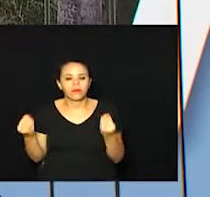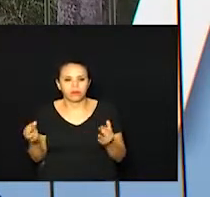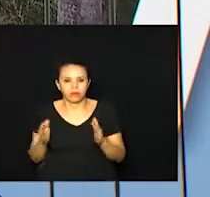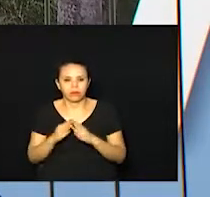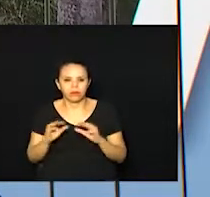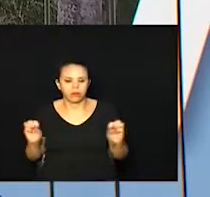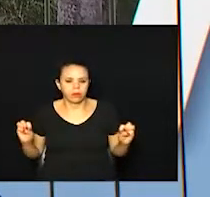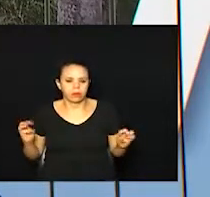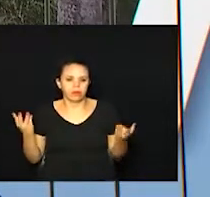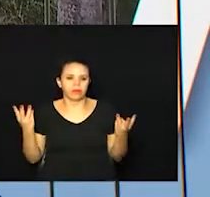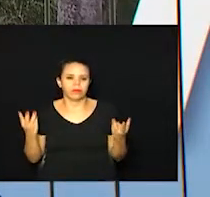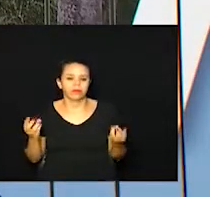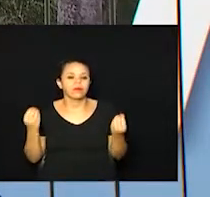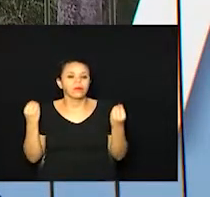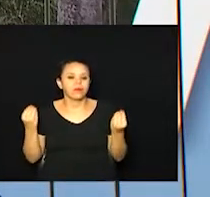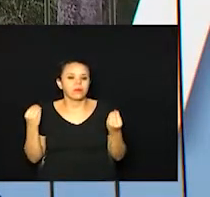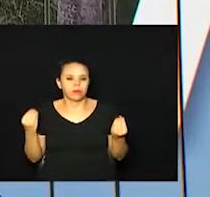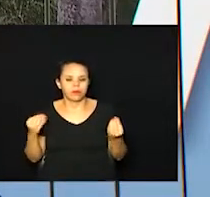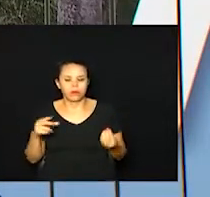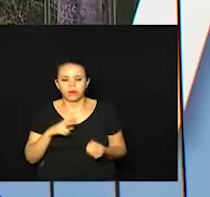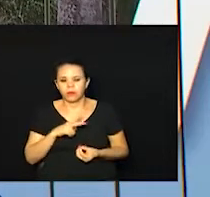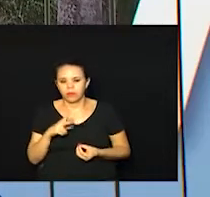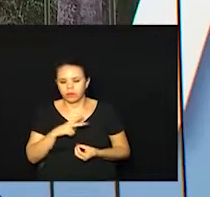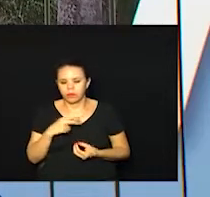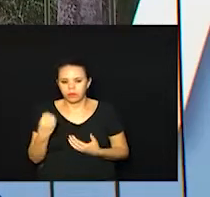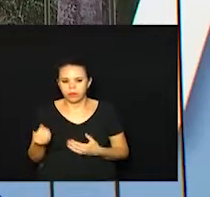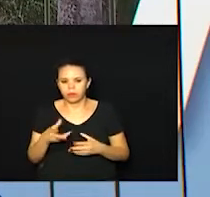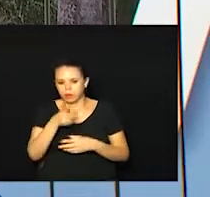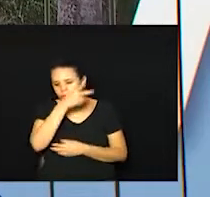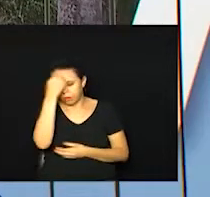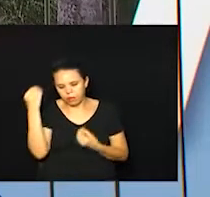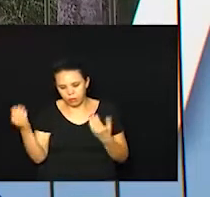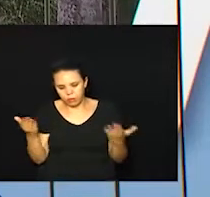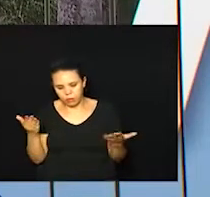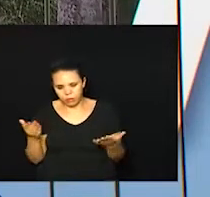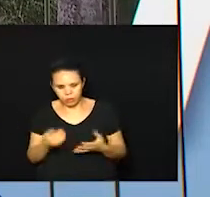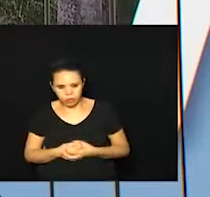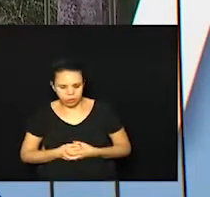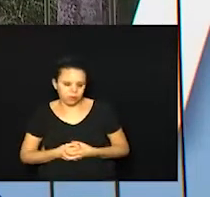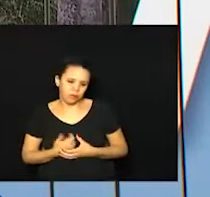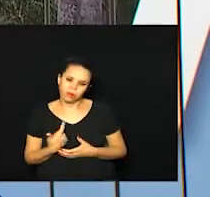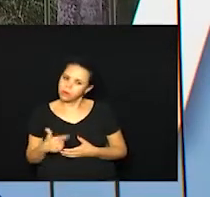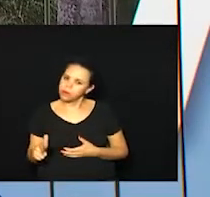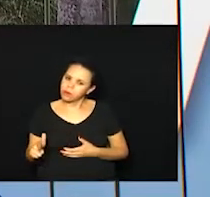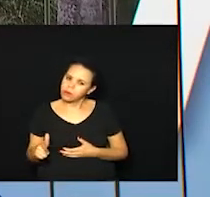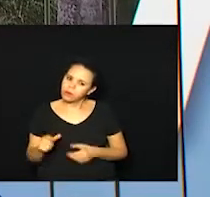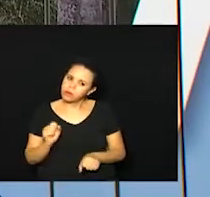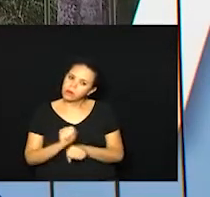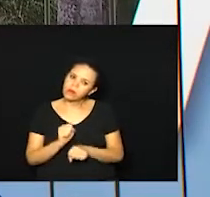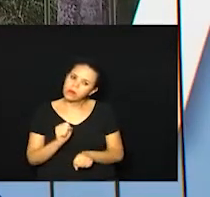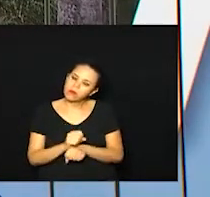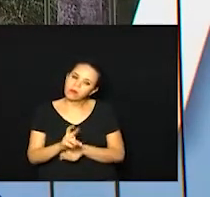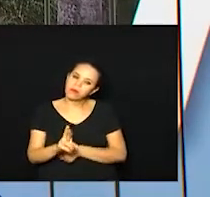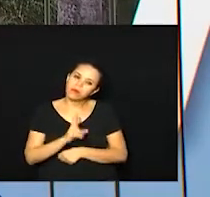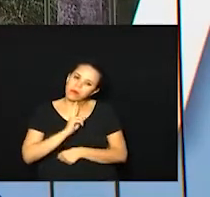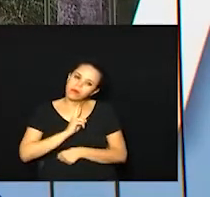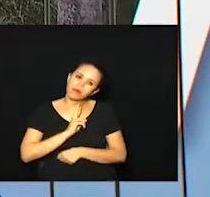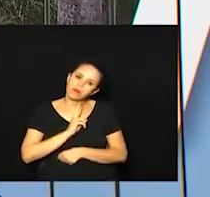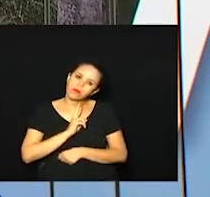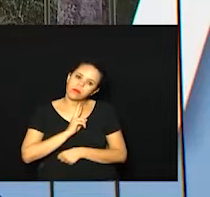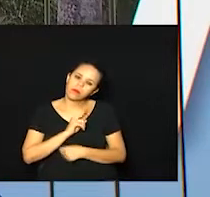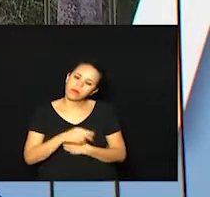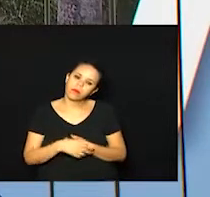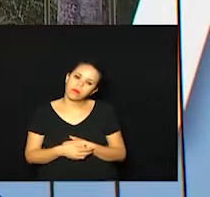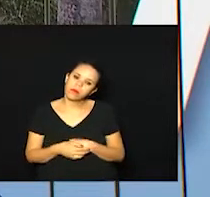de show, de eventos? Aquele particular e o público. Qual carnaval não vai ter? Nós aguardamos ainda uma resposta